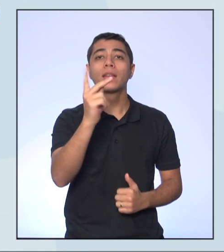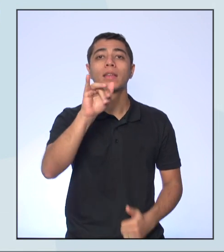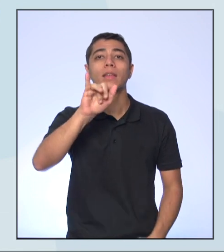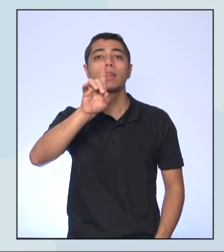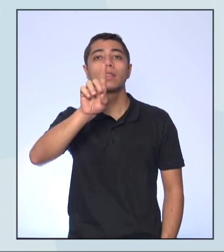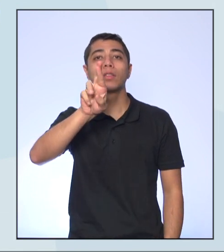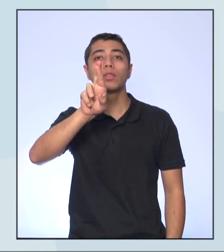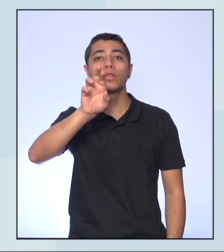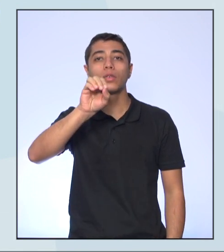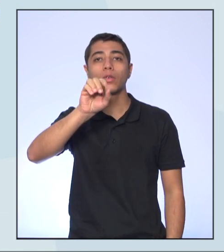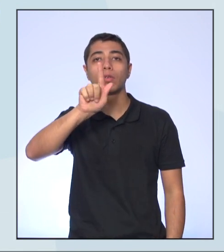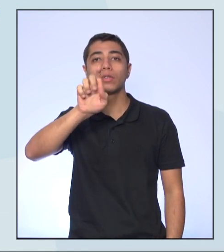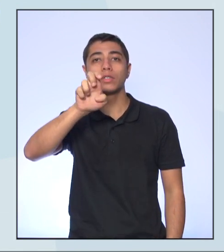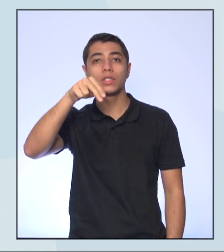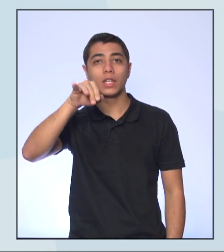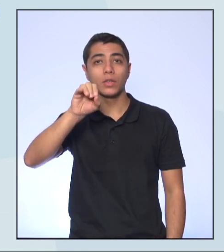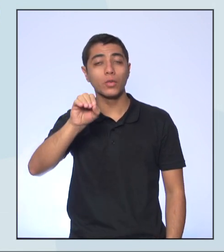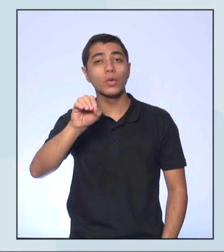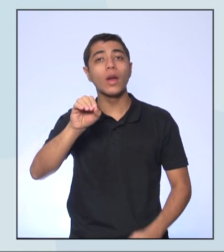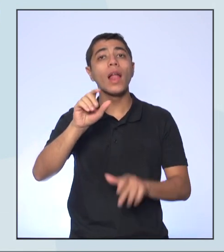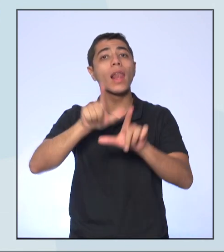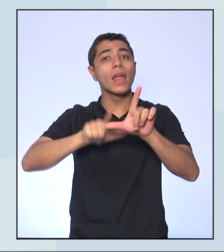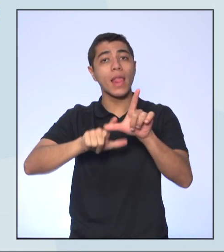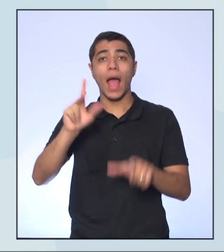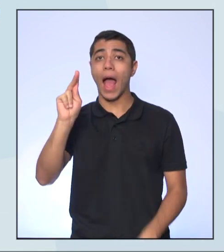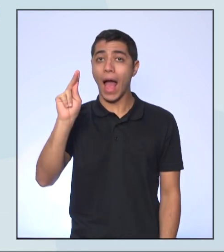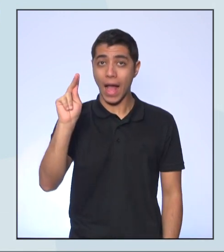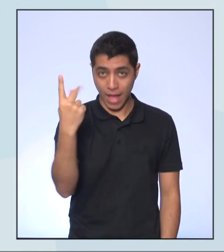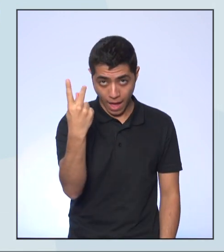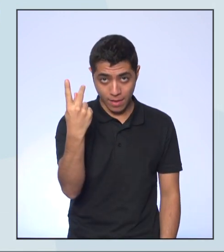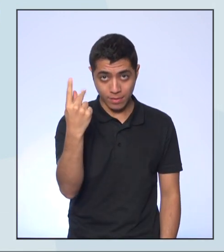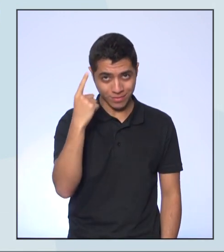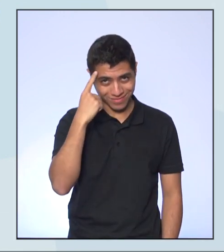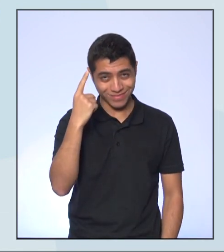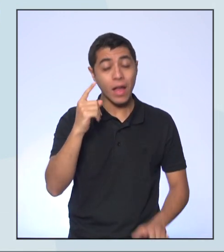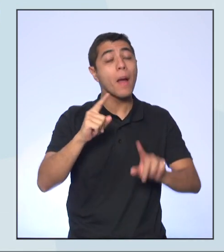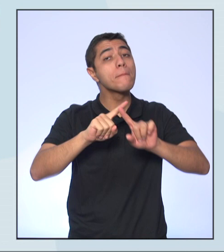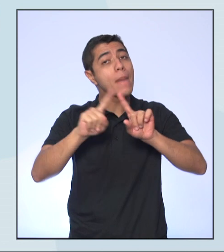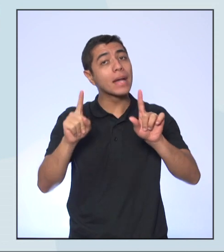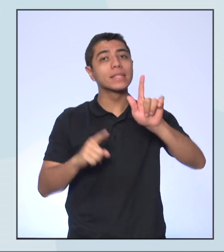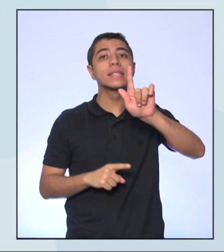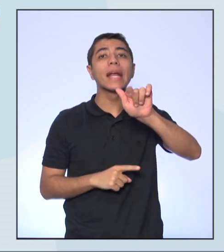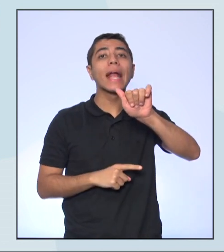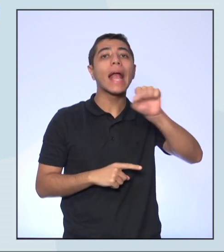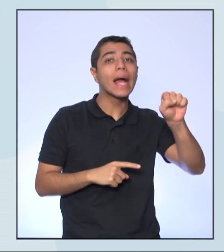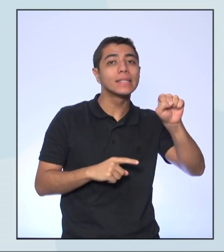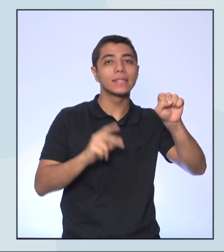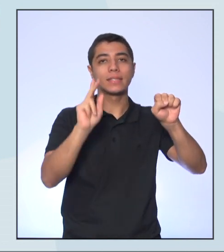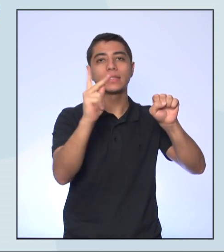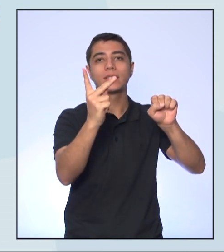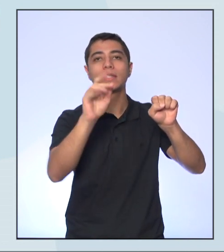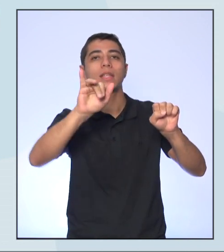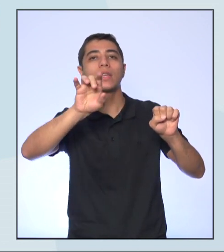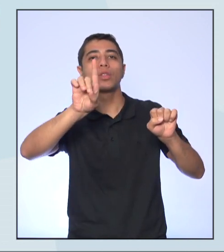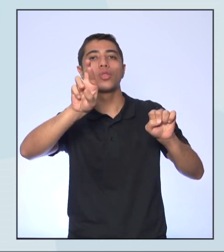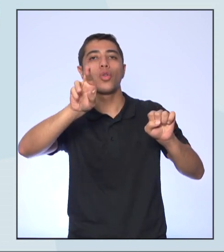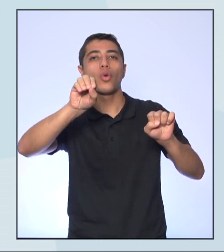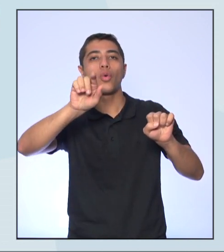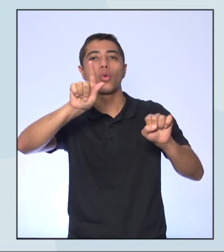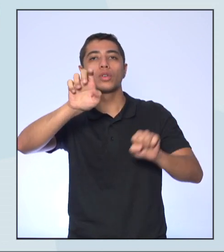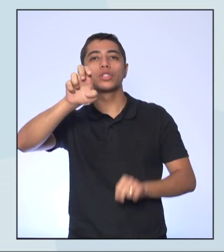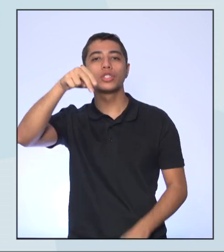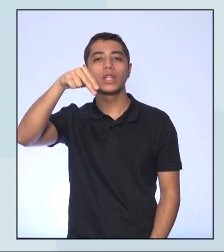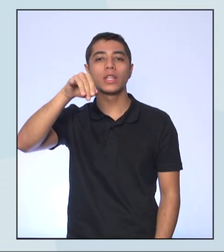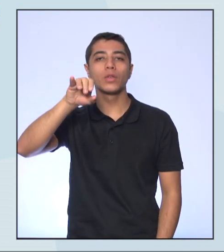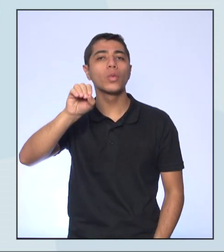mas como ele é o gás hidrogênio, então eles são 2 hidrogênios ligados. Por isso que aparece um 2 pequenininho ali no pé do H.